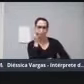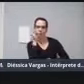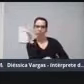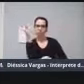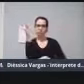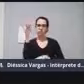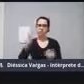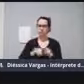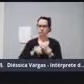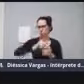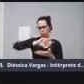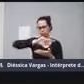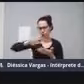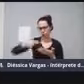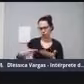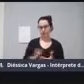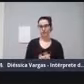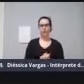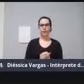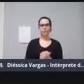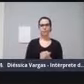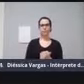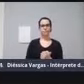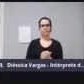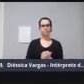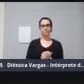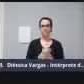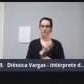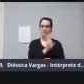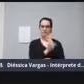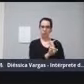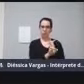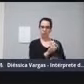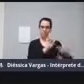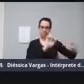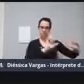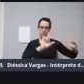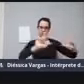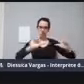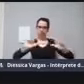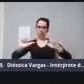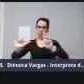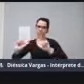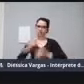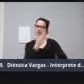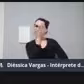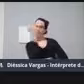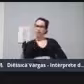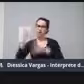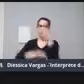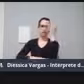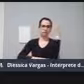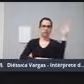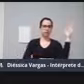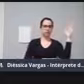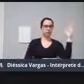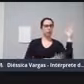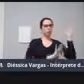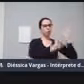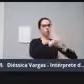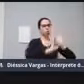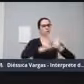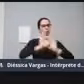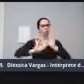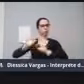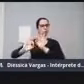outros fatores. Então, esses cinco painéis, eles foram dispostos pelo bosque e em áreas já delimitadas